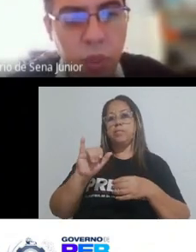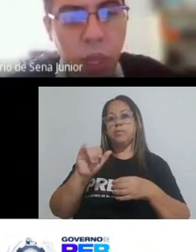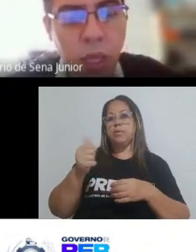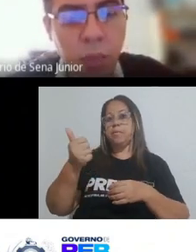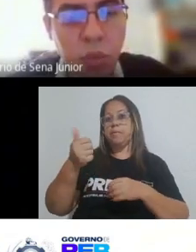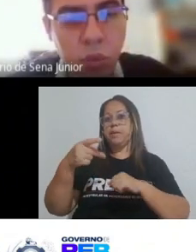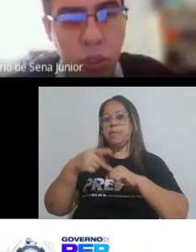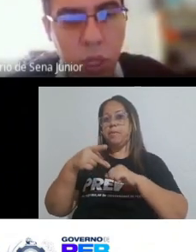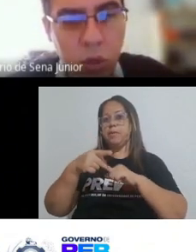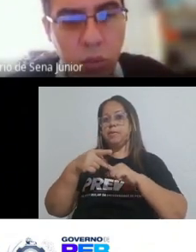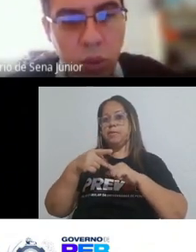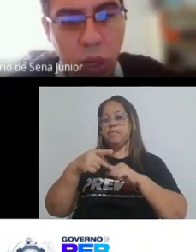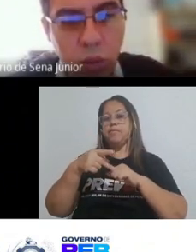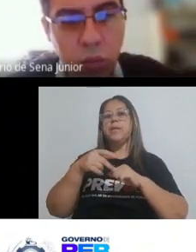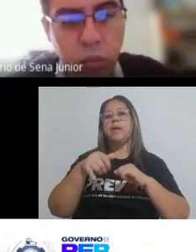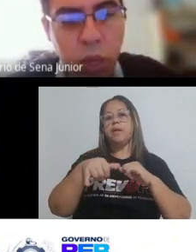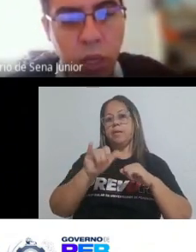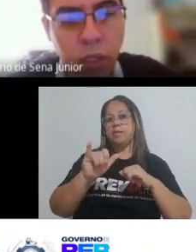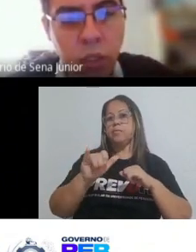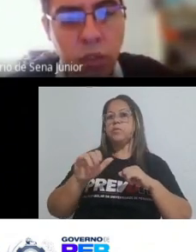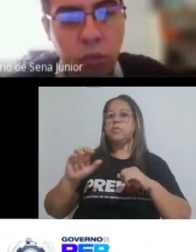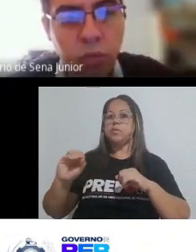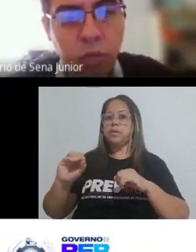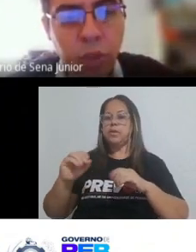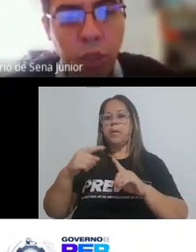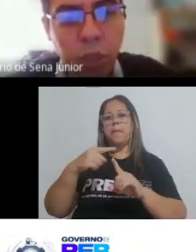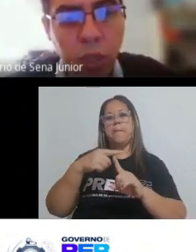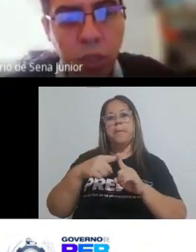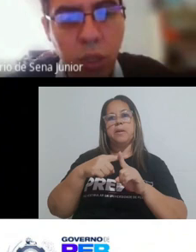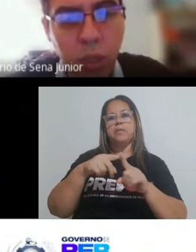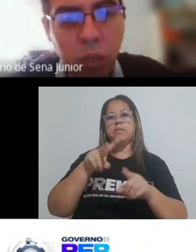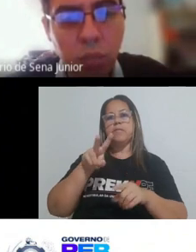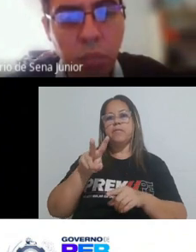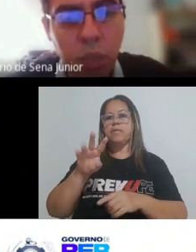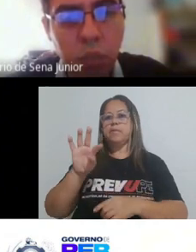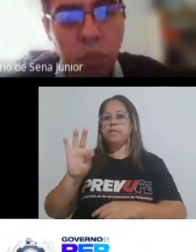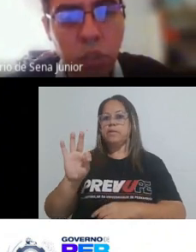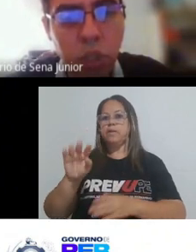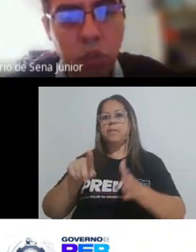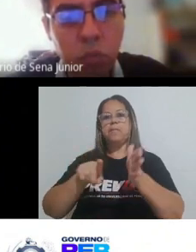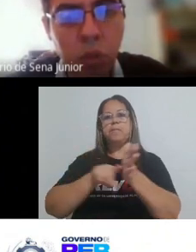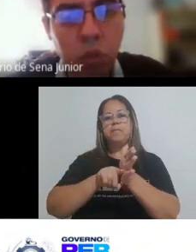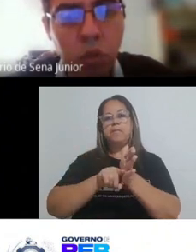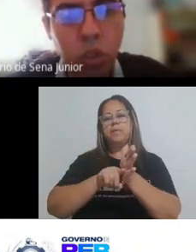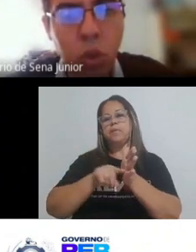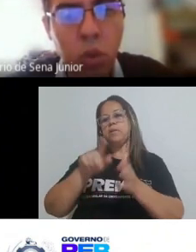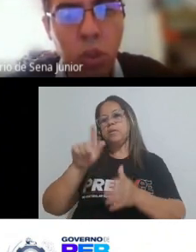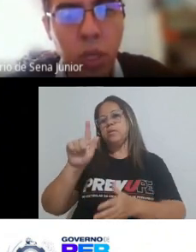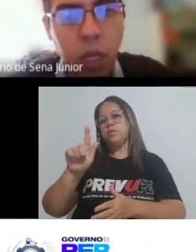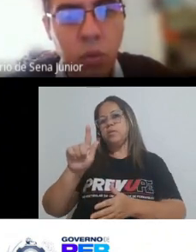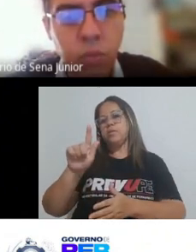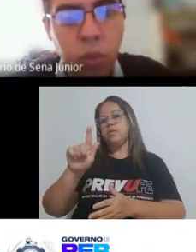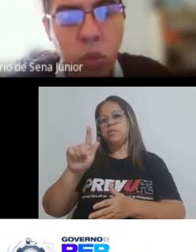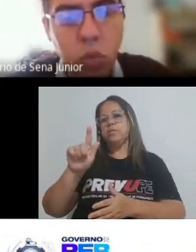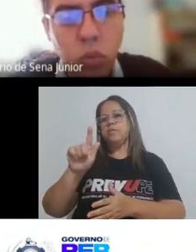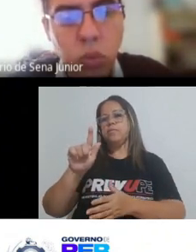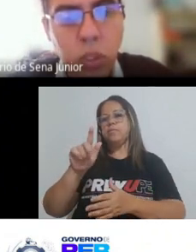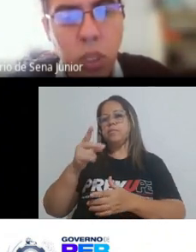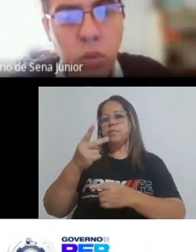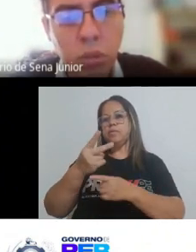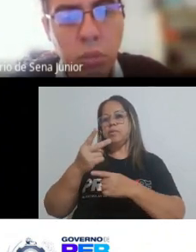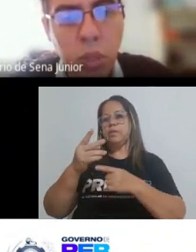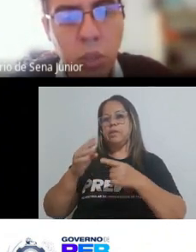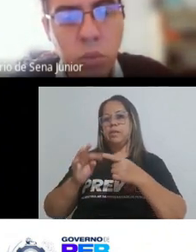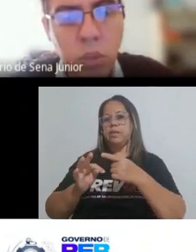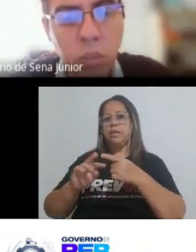é Y0, mais Vt, menos G sobre 2t ao quadrado. O